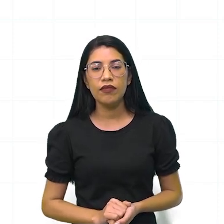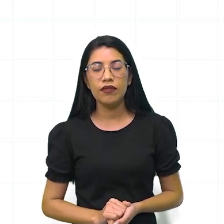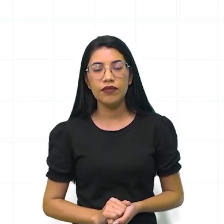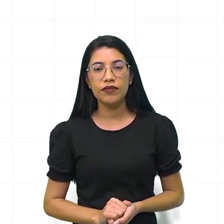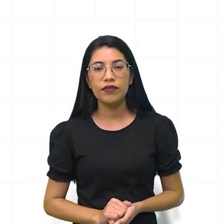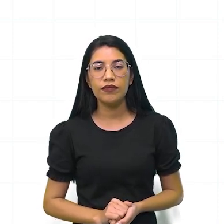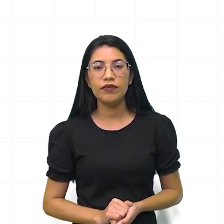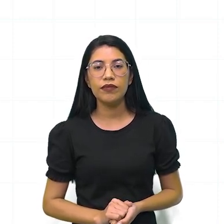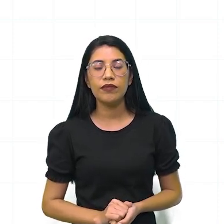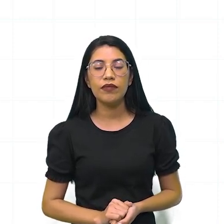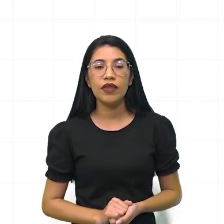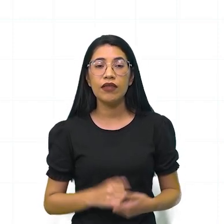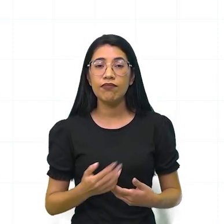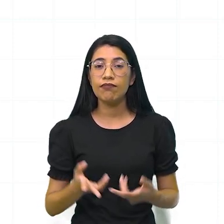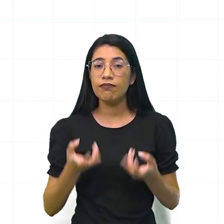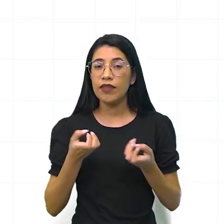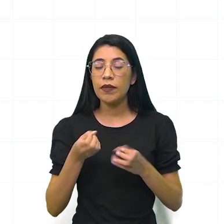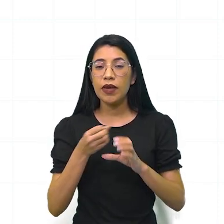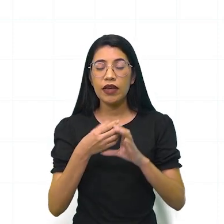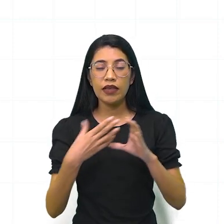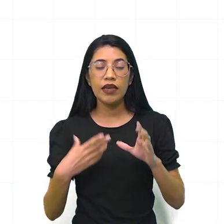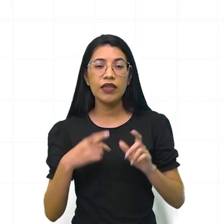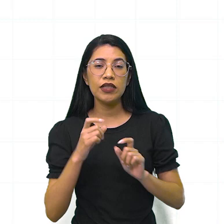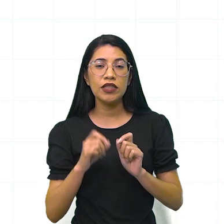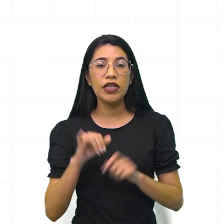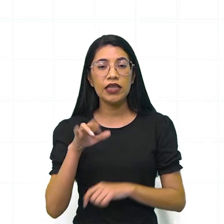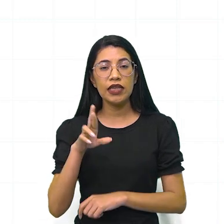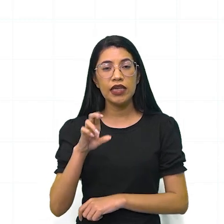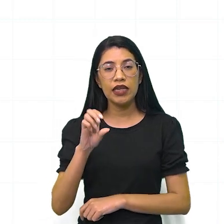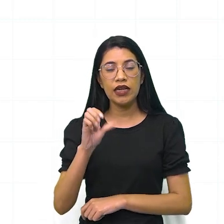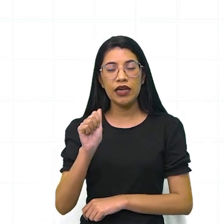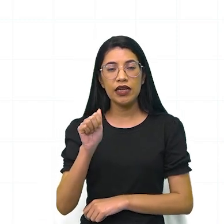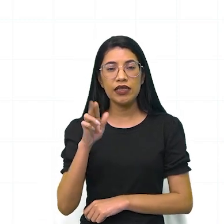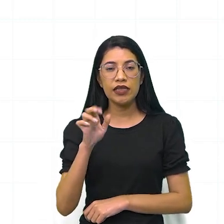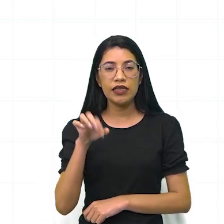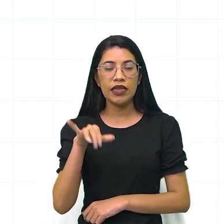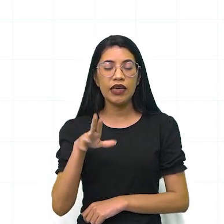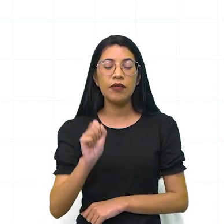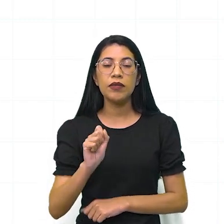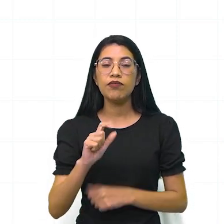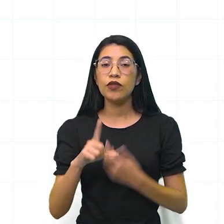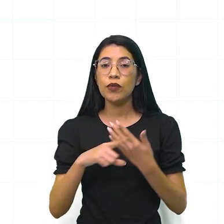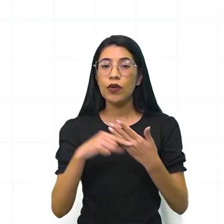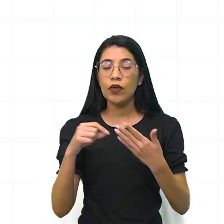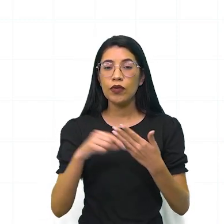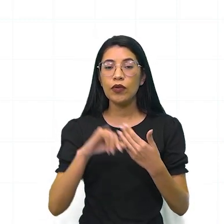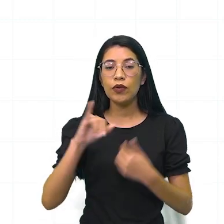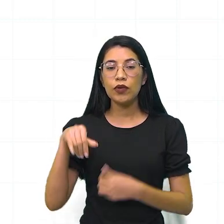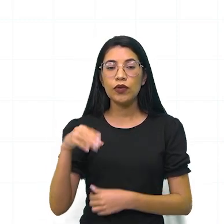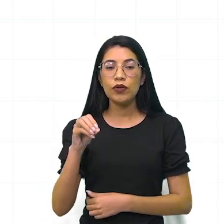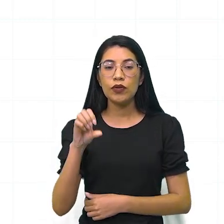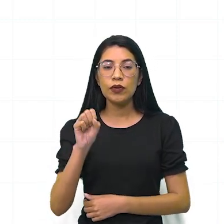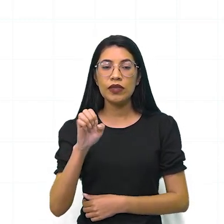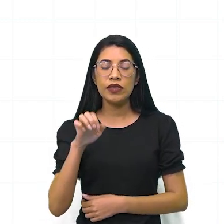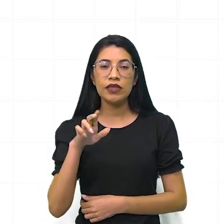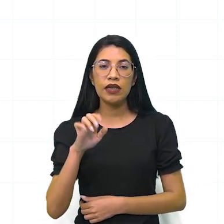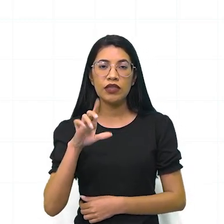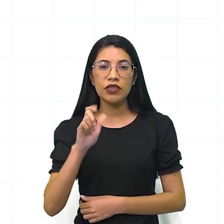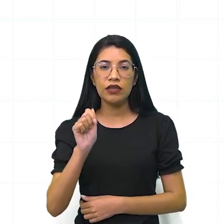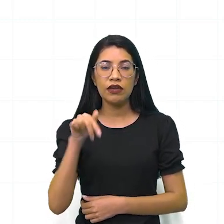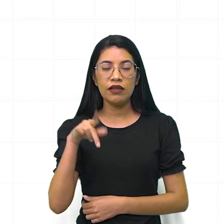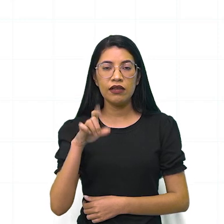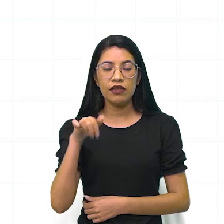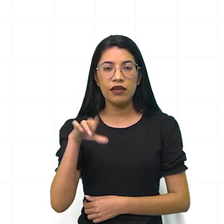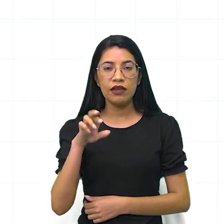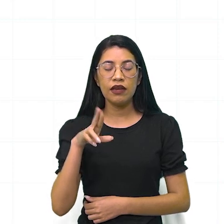Olha só, Iracema, José de Alencar, né? Um grande escritor. Então, olha só como ele faz a descrição